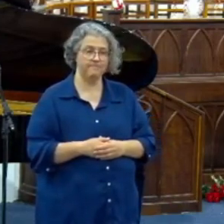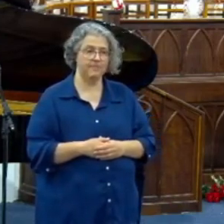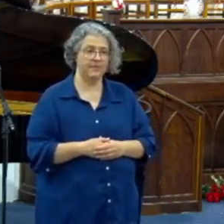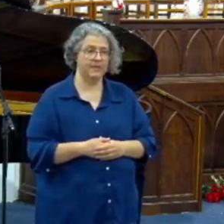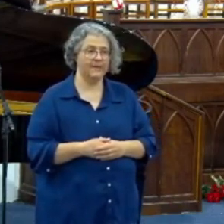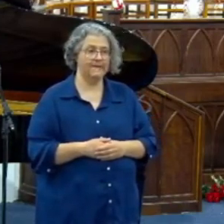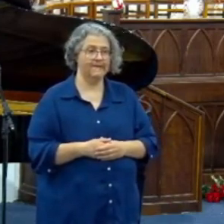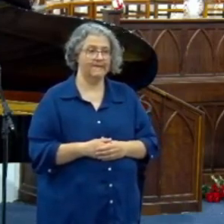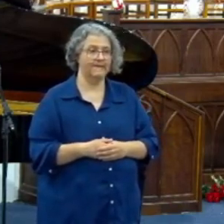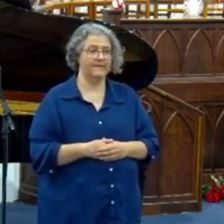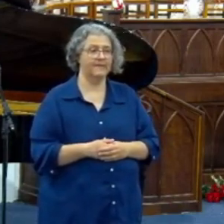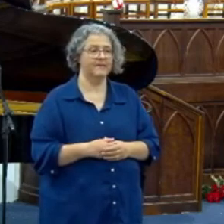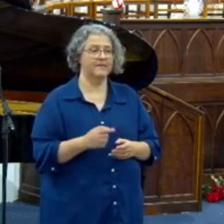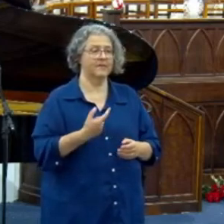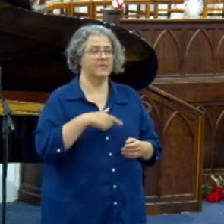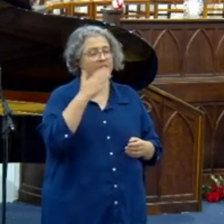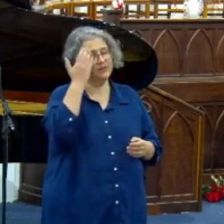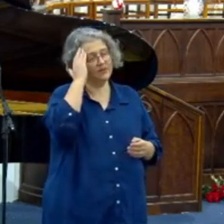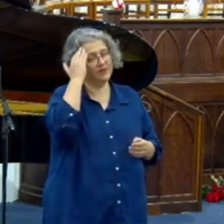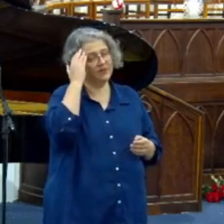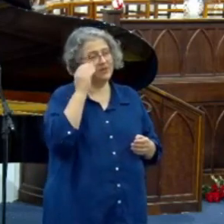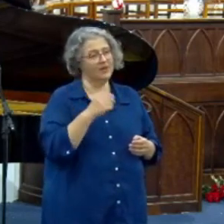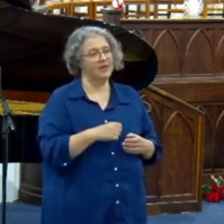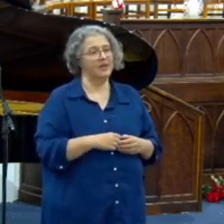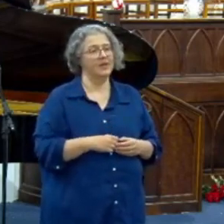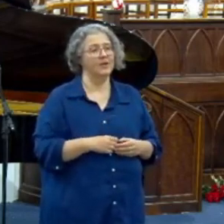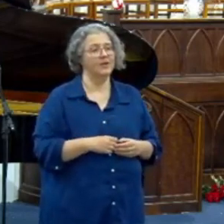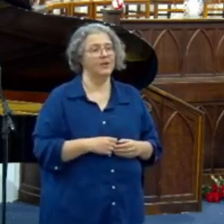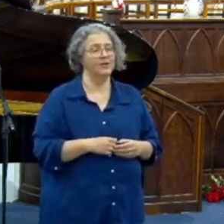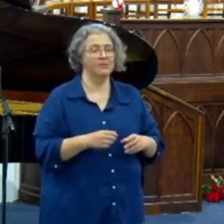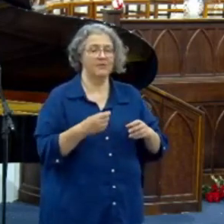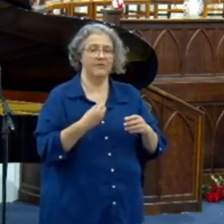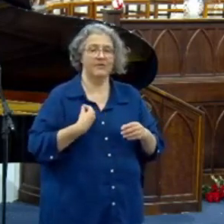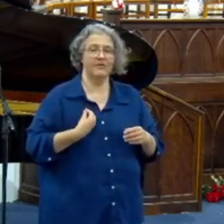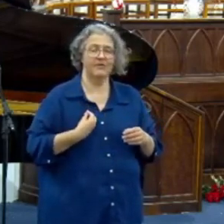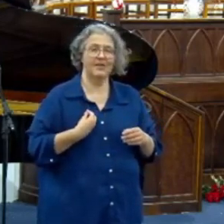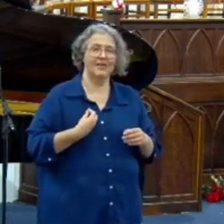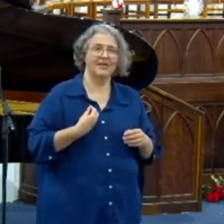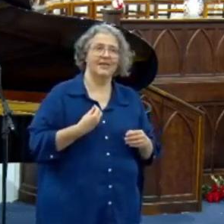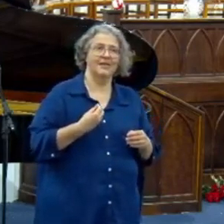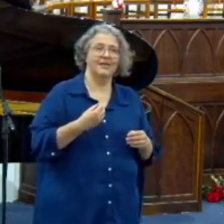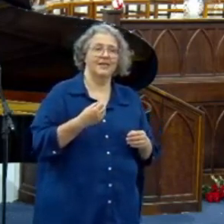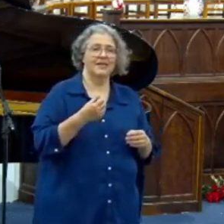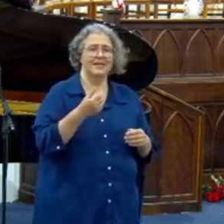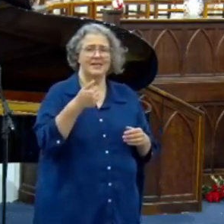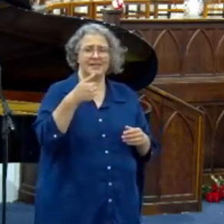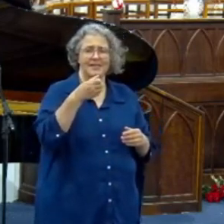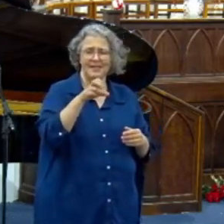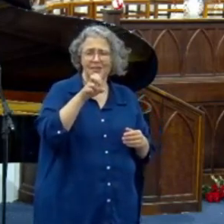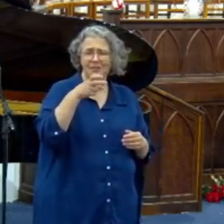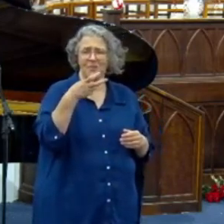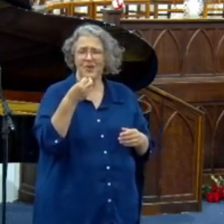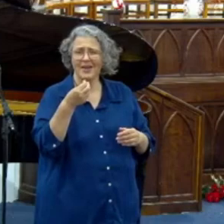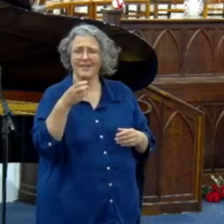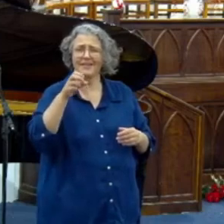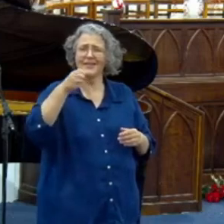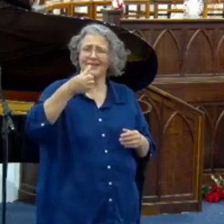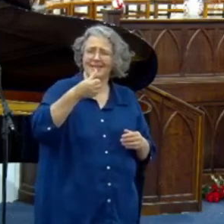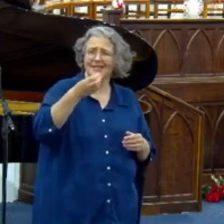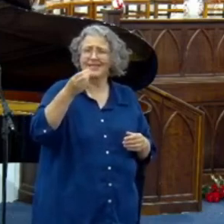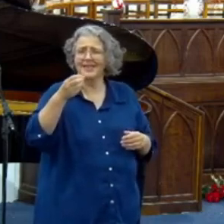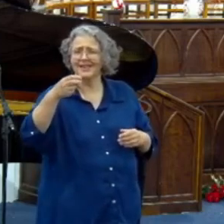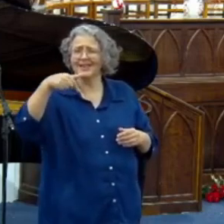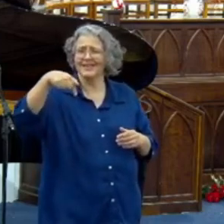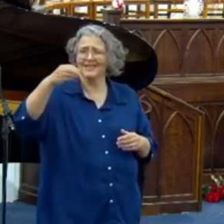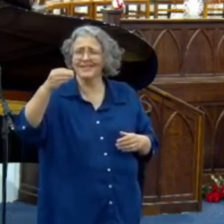viu? Nós não podemos viver 50, 60, 70 anos nessa terra com o nosso coração encravado nesse lugar, mais ou menos